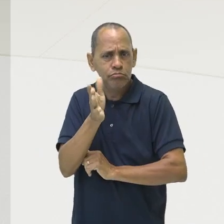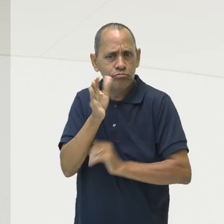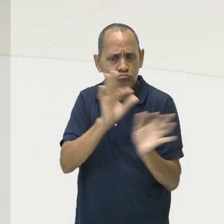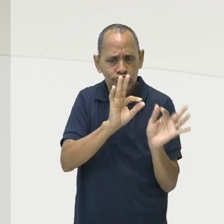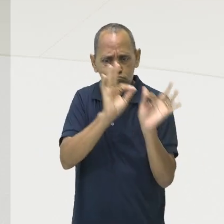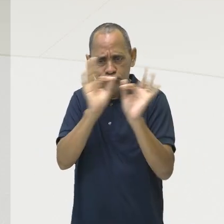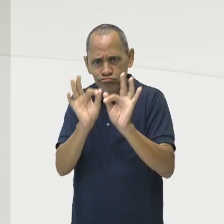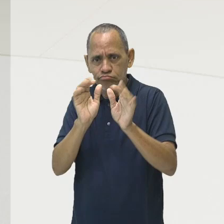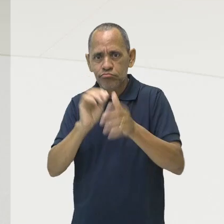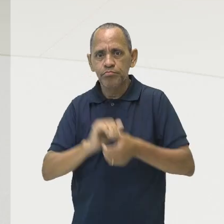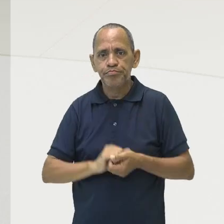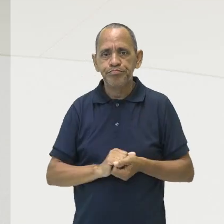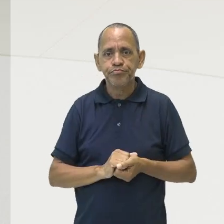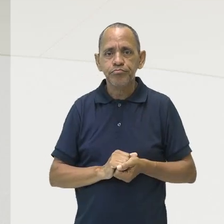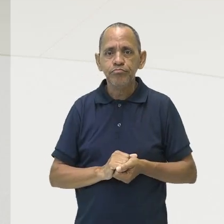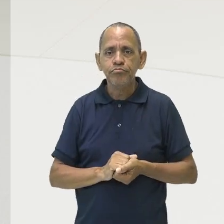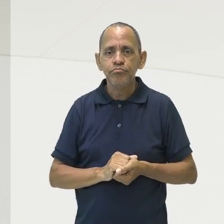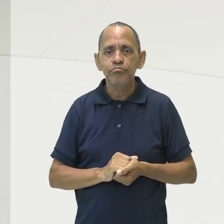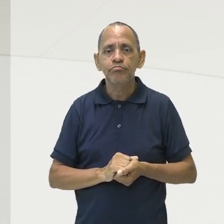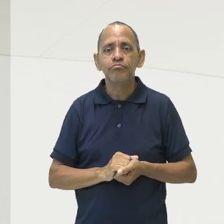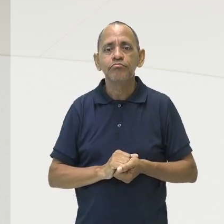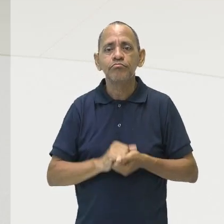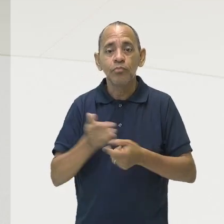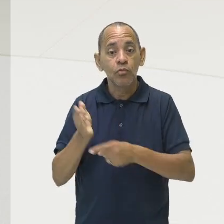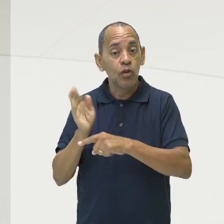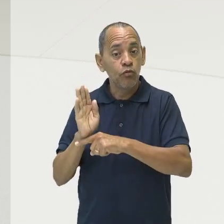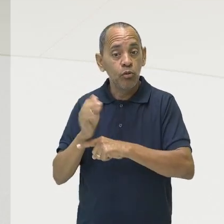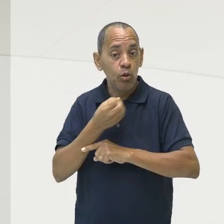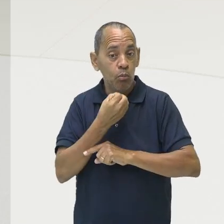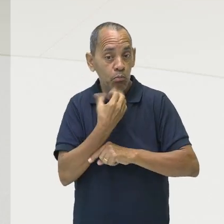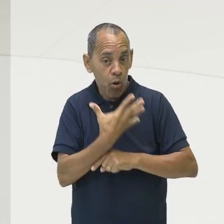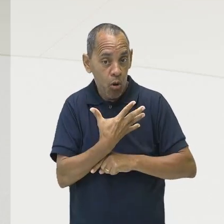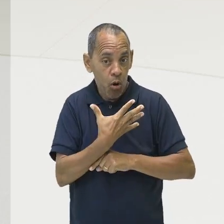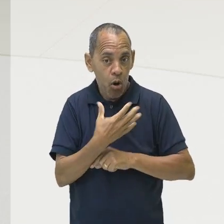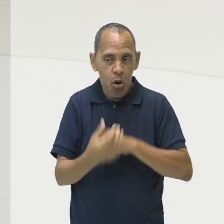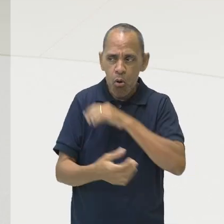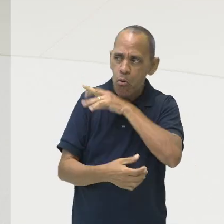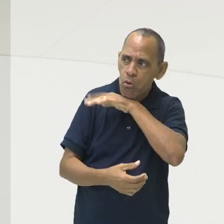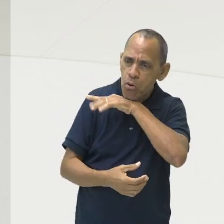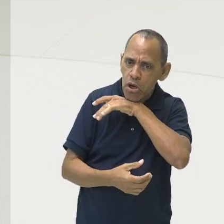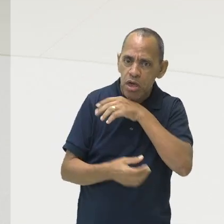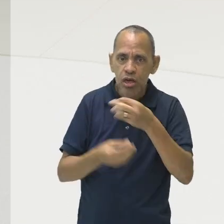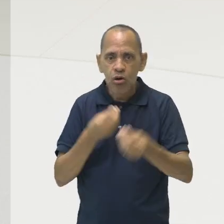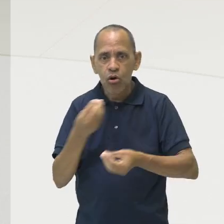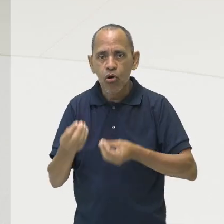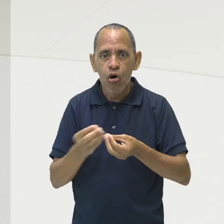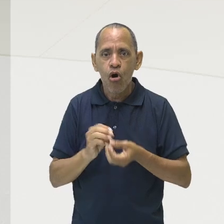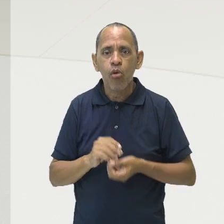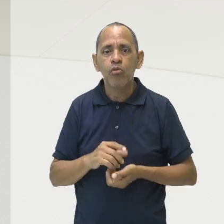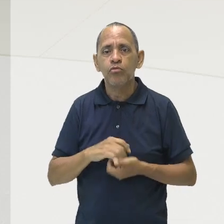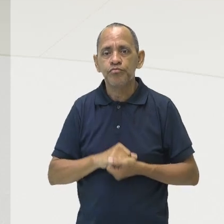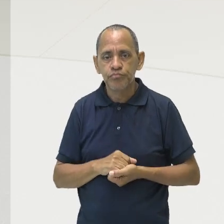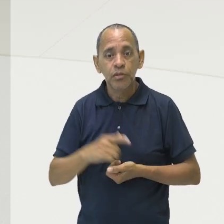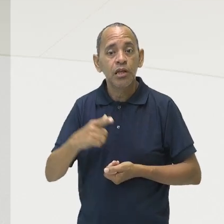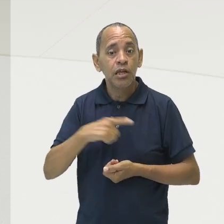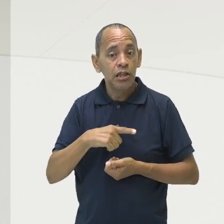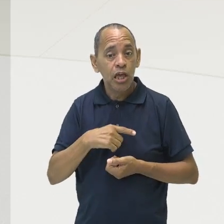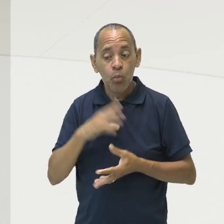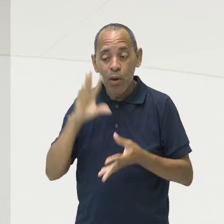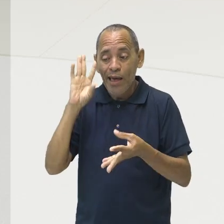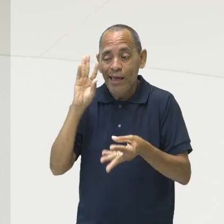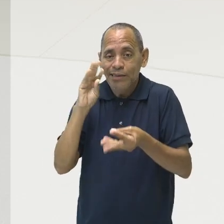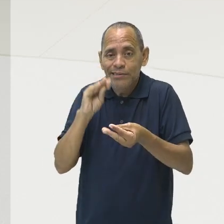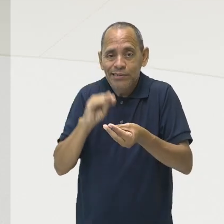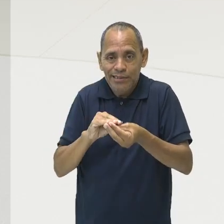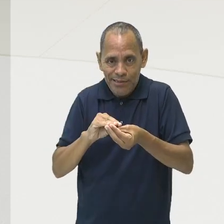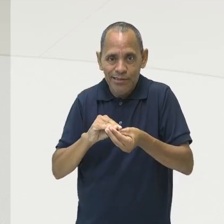certo? Então, vamos lá. Será que esse filme é bom? A gente procura, então, uma resenha, onde a pessoa vai